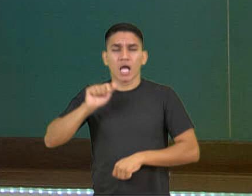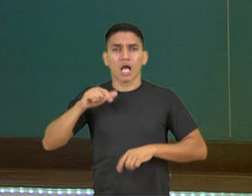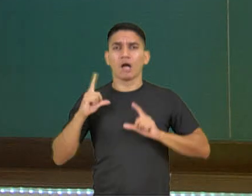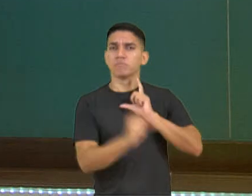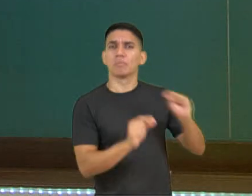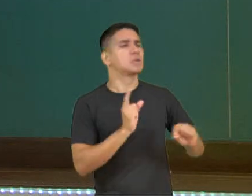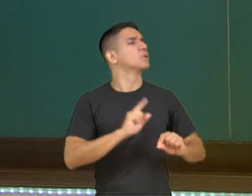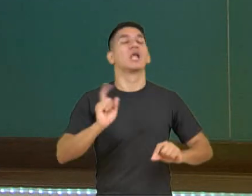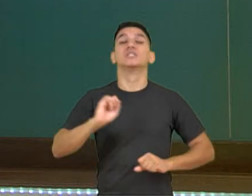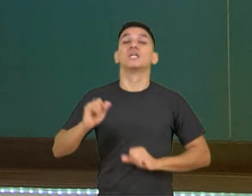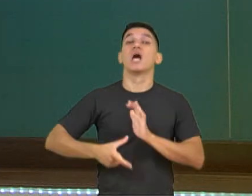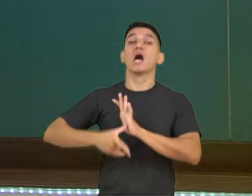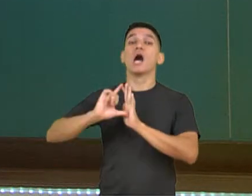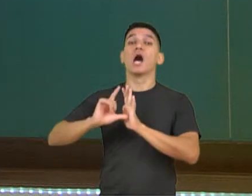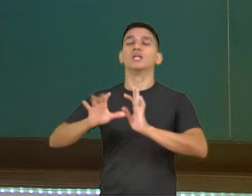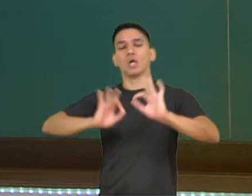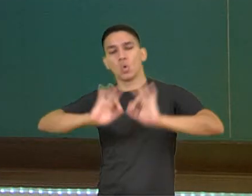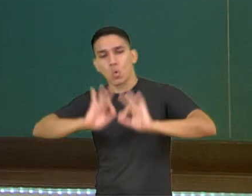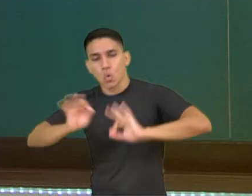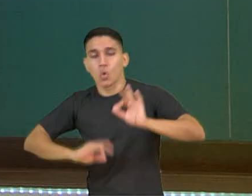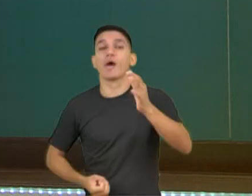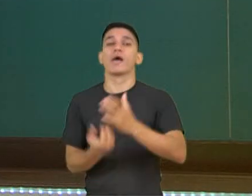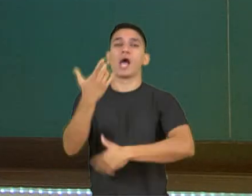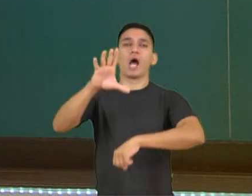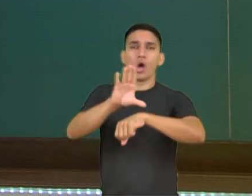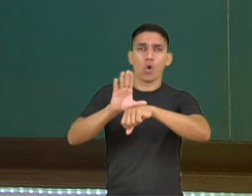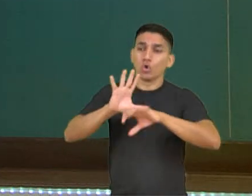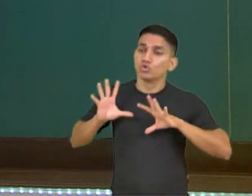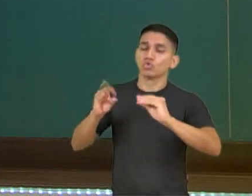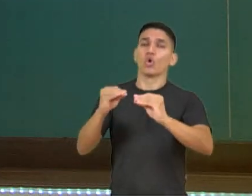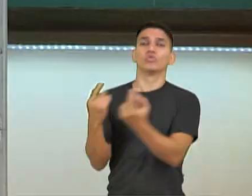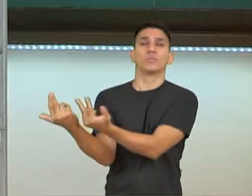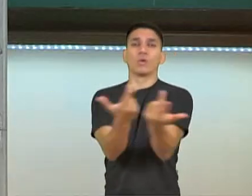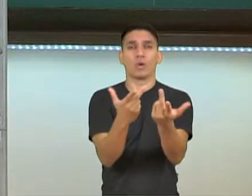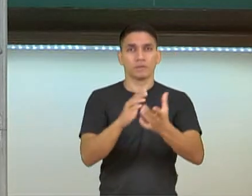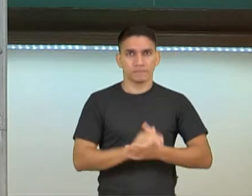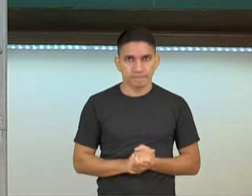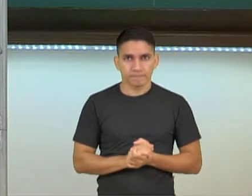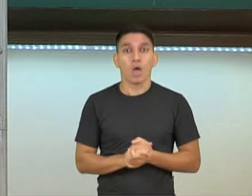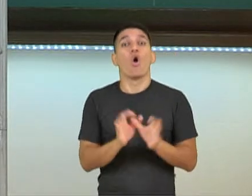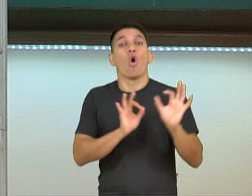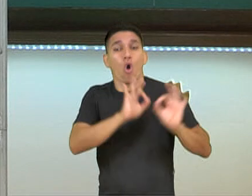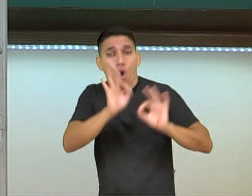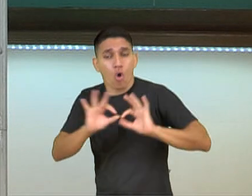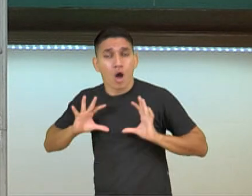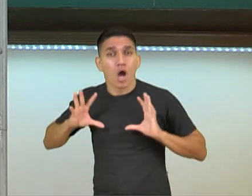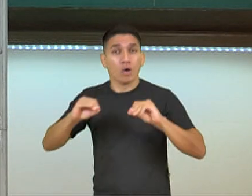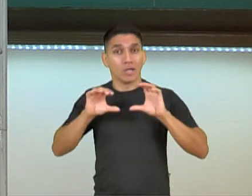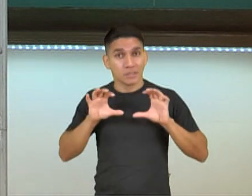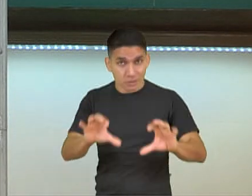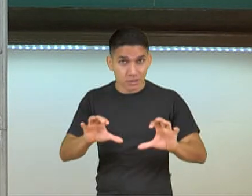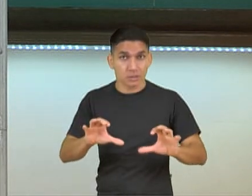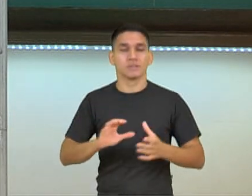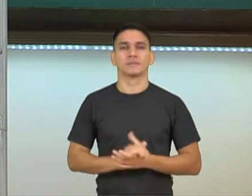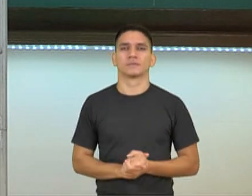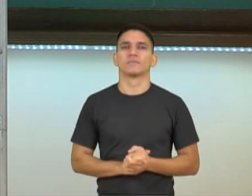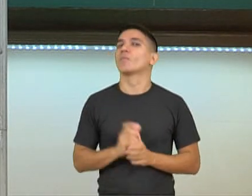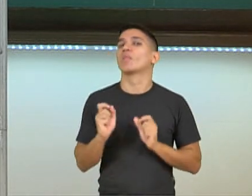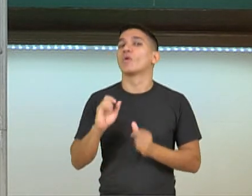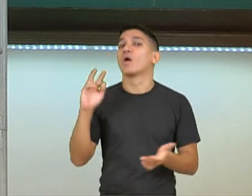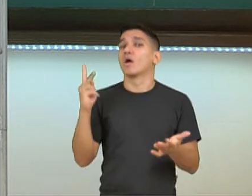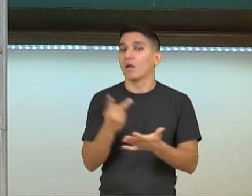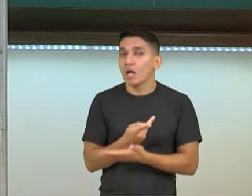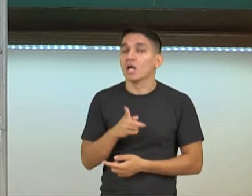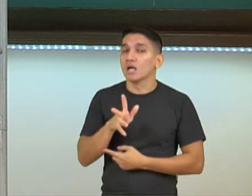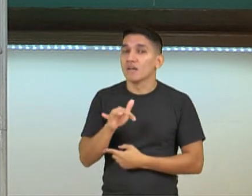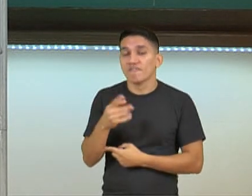enquanto a gente não organizar e não fizer uma Constituição para todos. Organizando essa Constituição para todos, nós